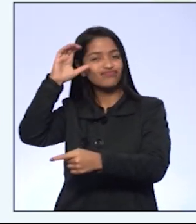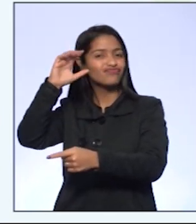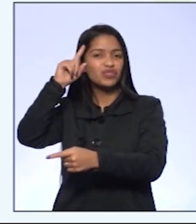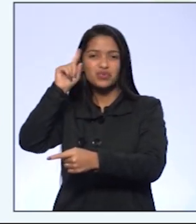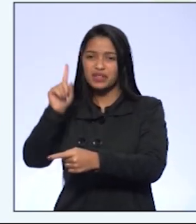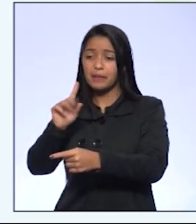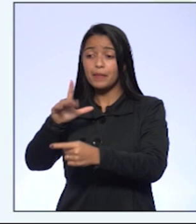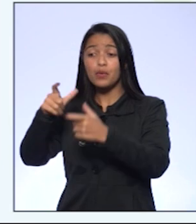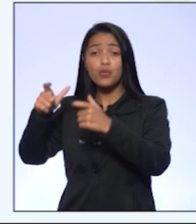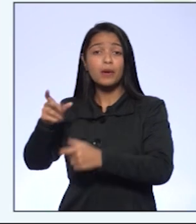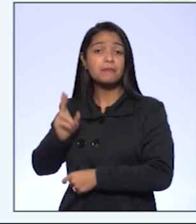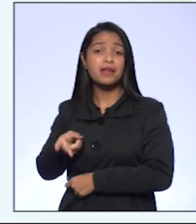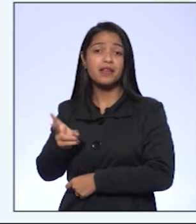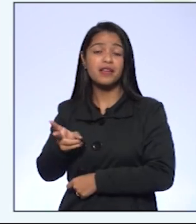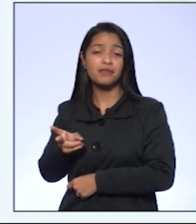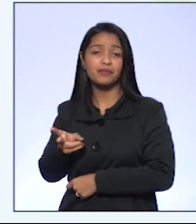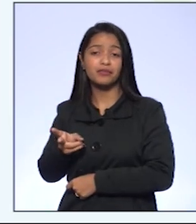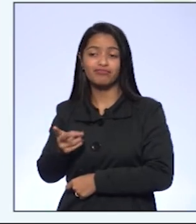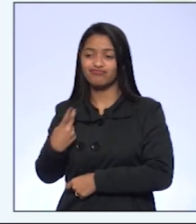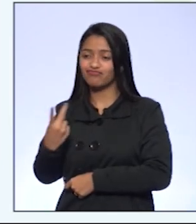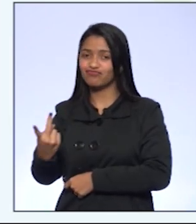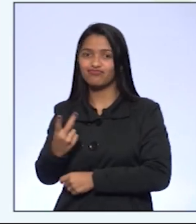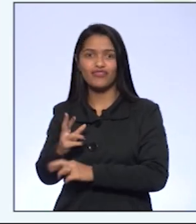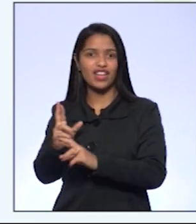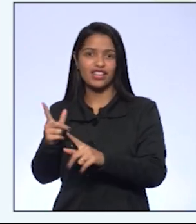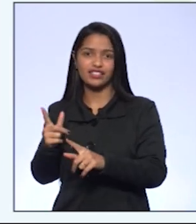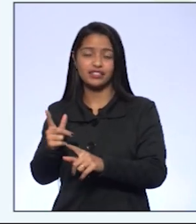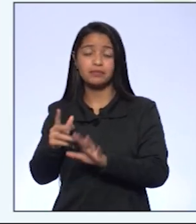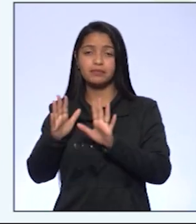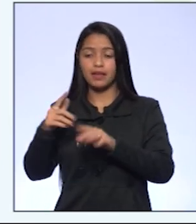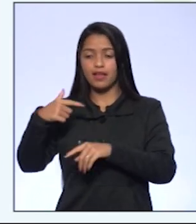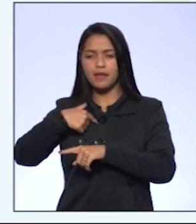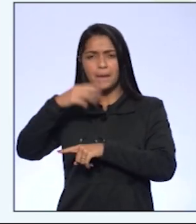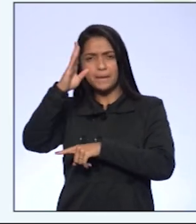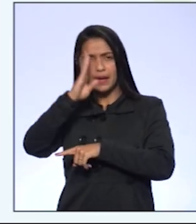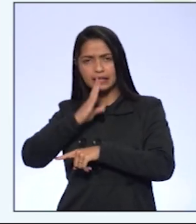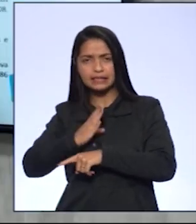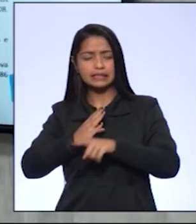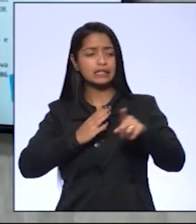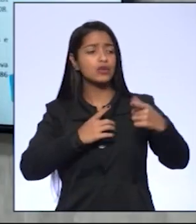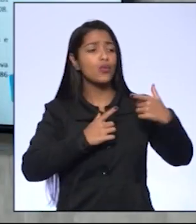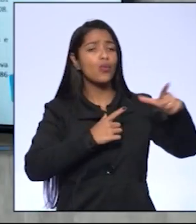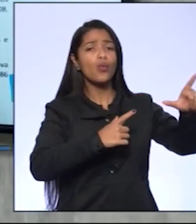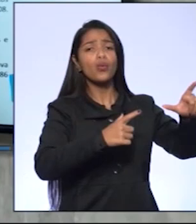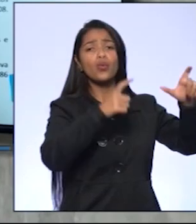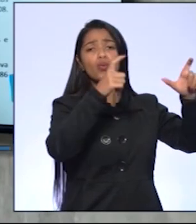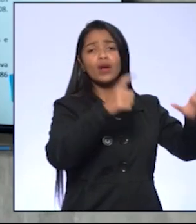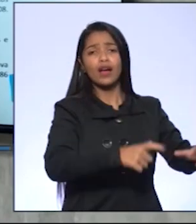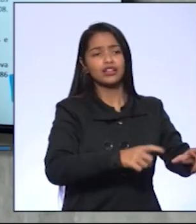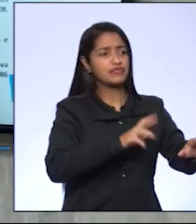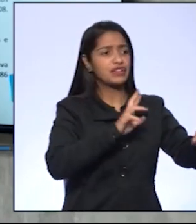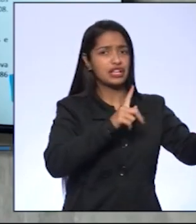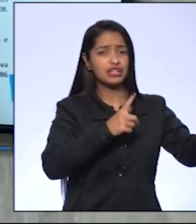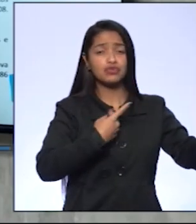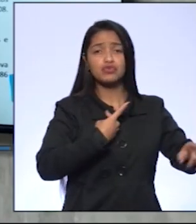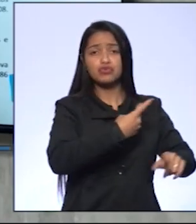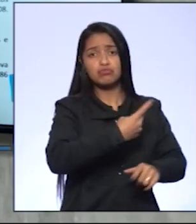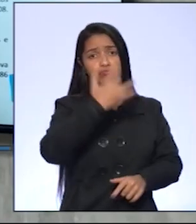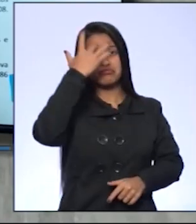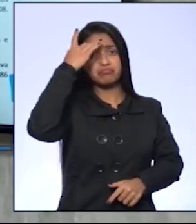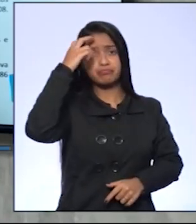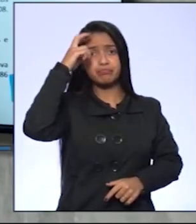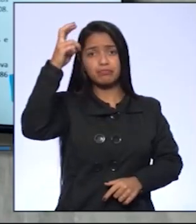2 regiões distintas, uma da outra. Volta aqui para mim só um pouquinho. Preciso combinar uma coisa com vocês.